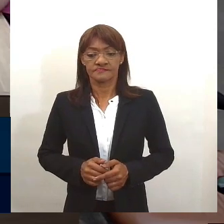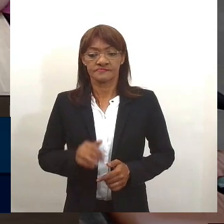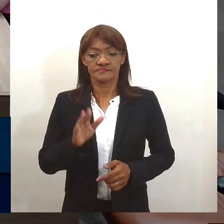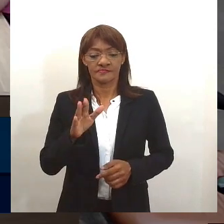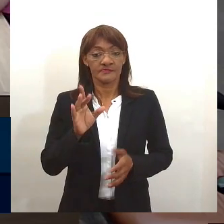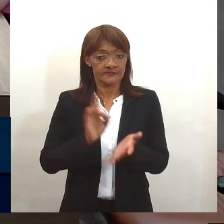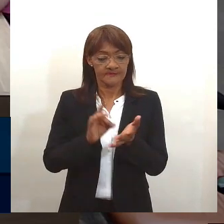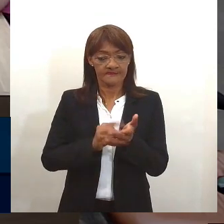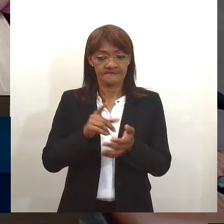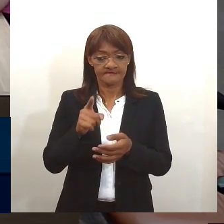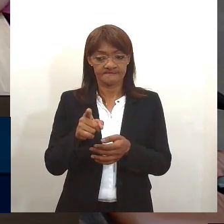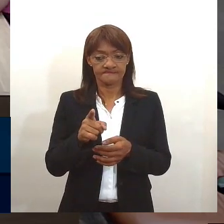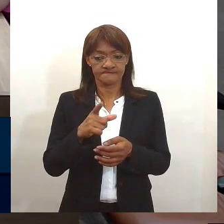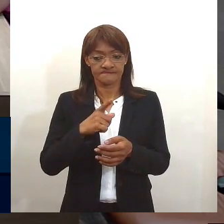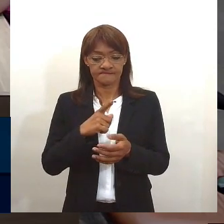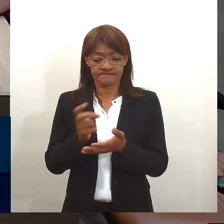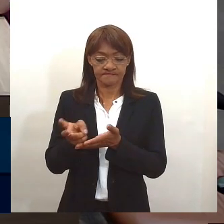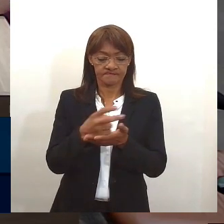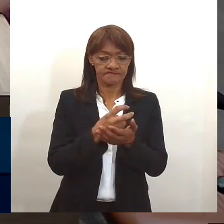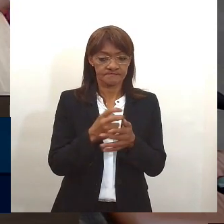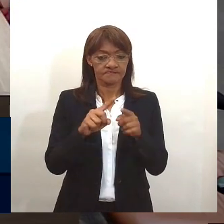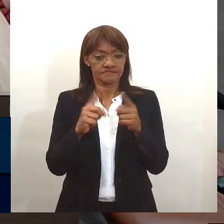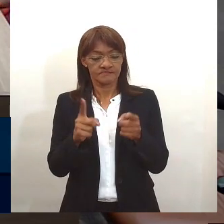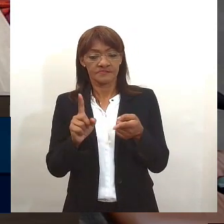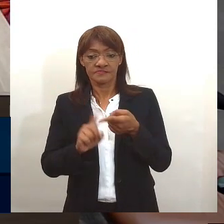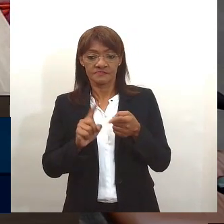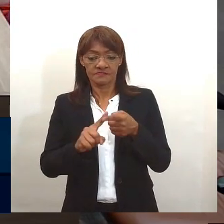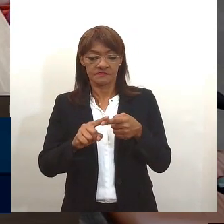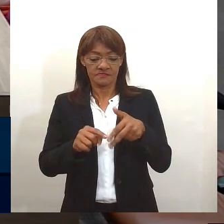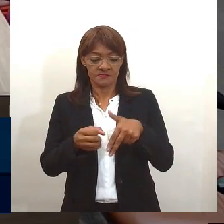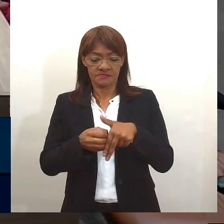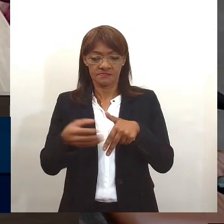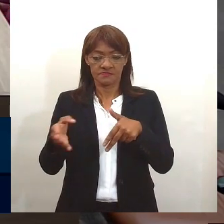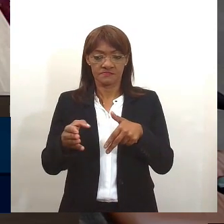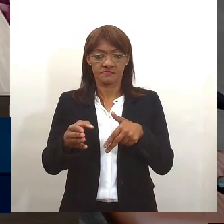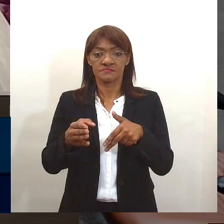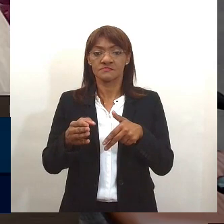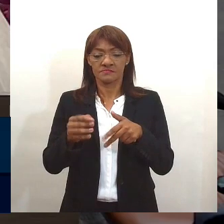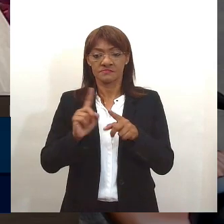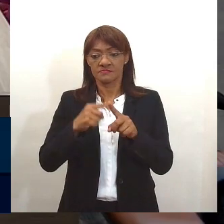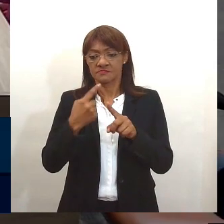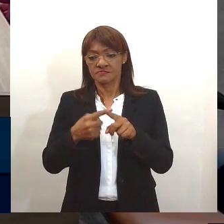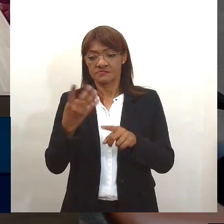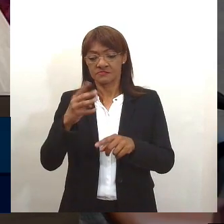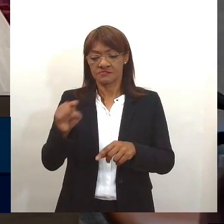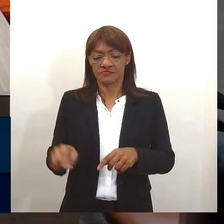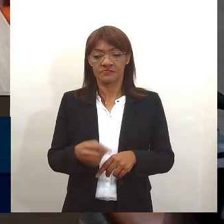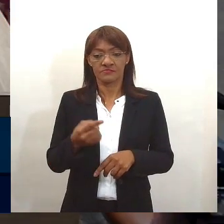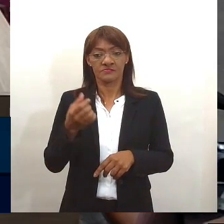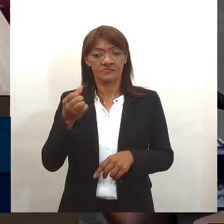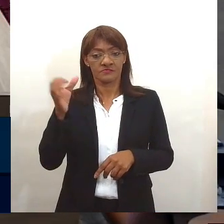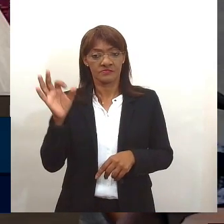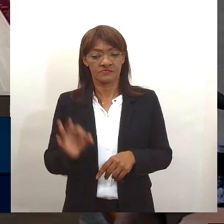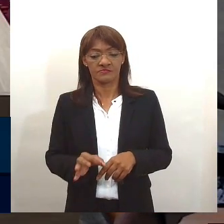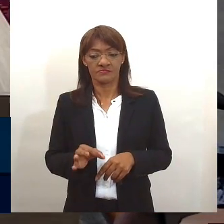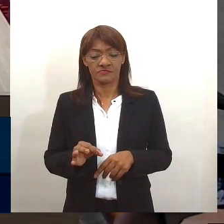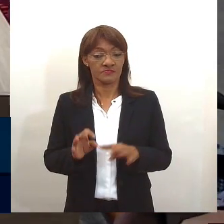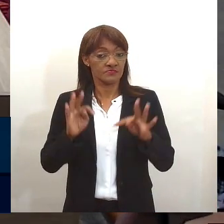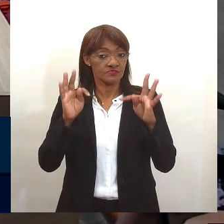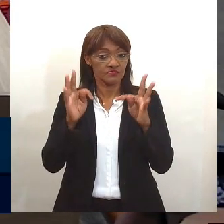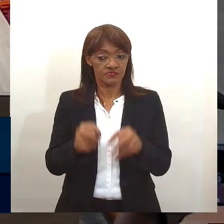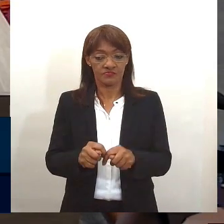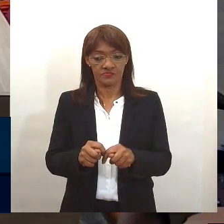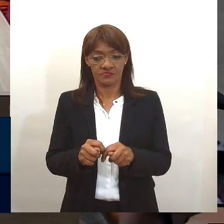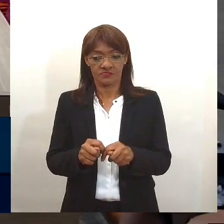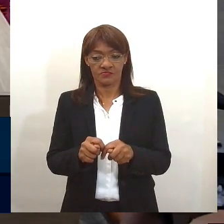aumento de despesa. Tivemos um aumento de 4,3% das despesas correntes. Muito foi para assistência social. A gente